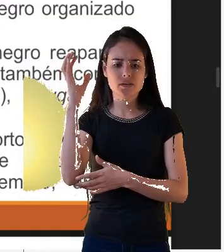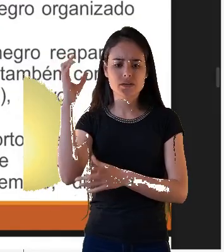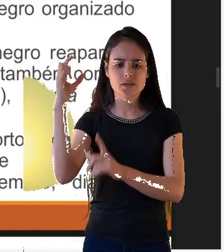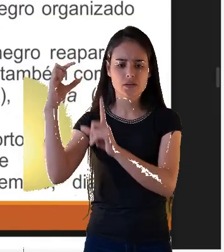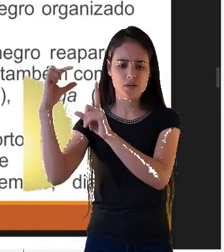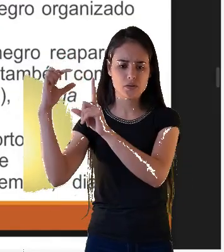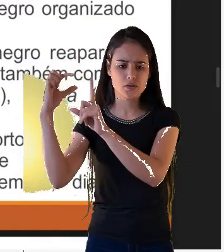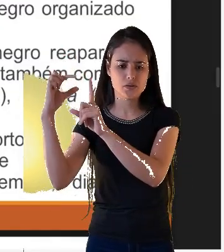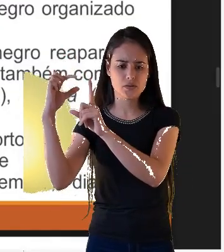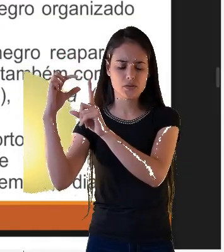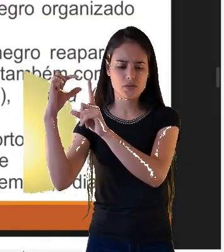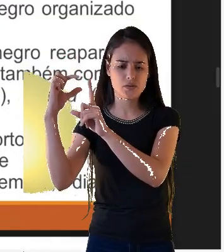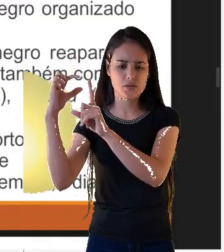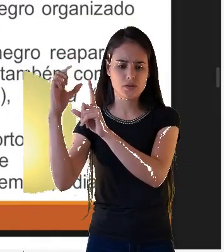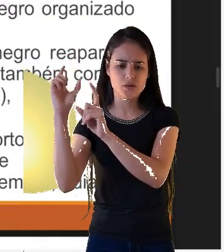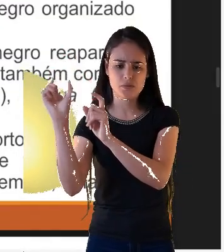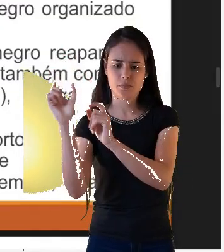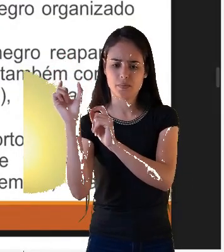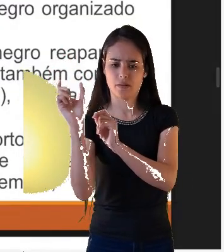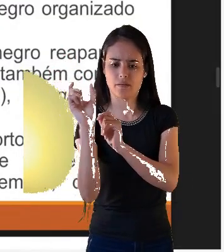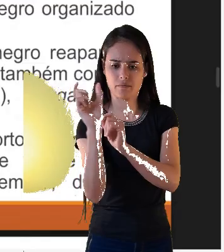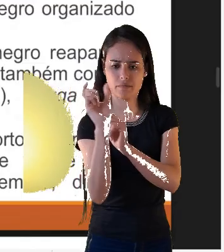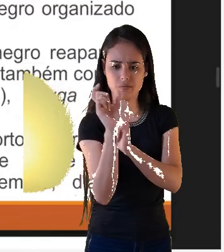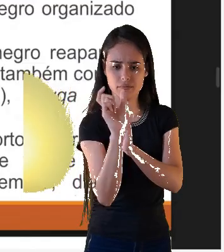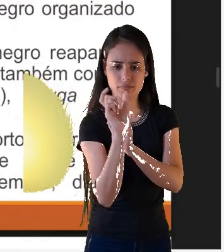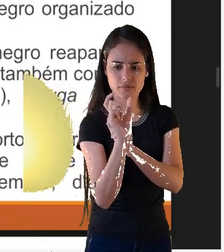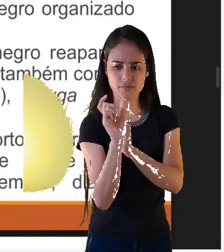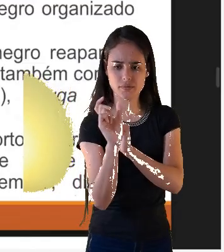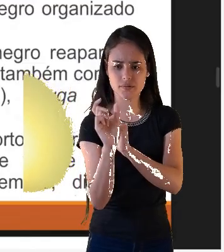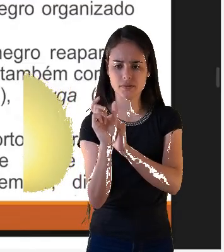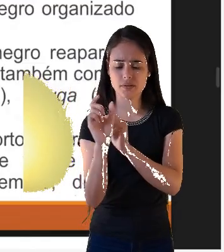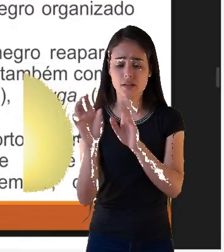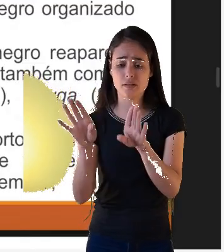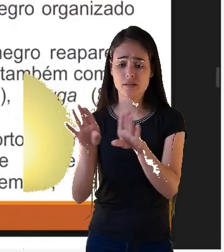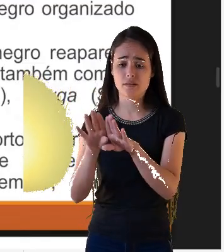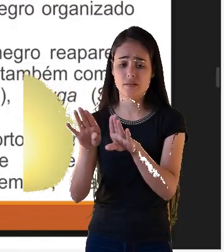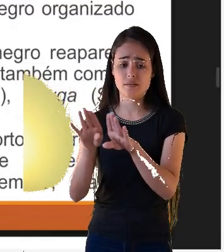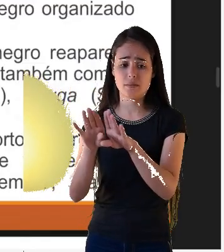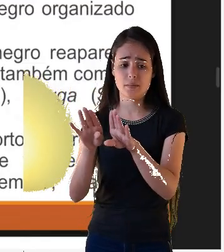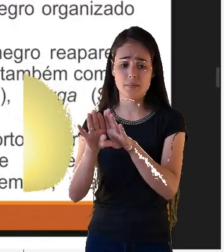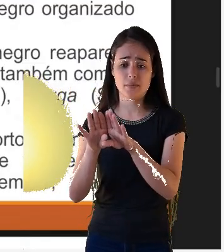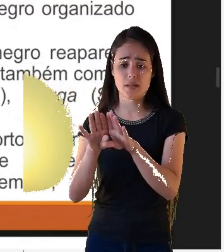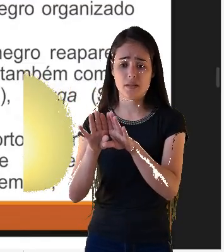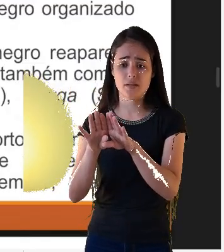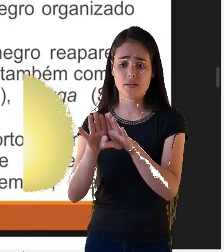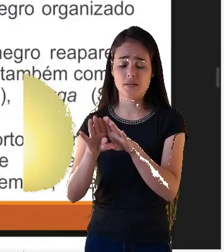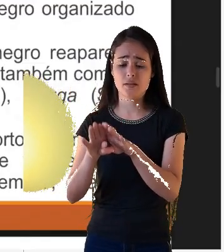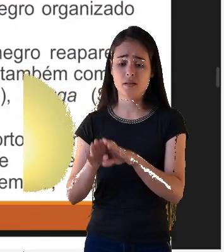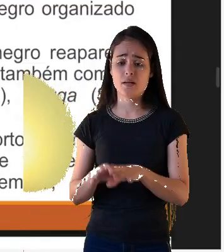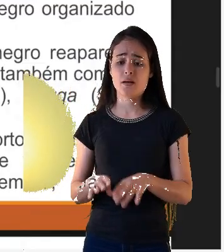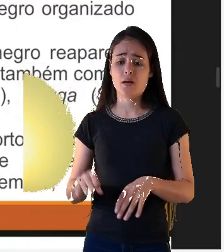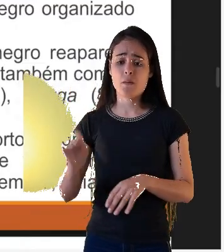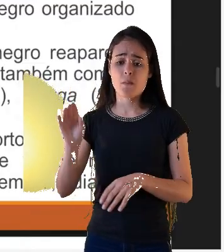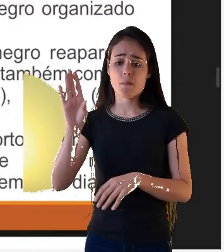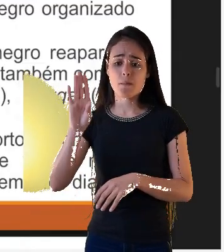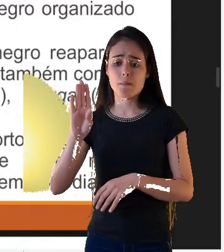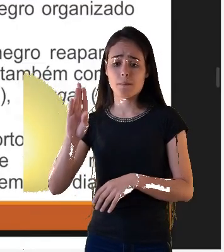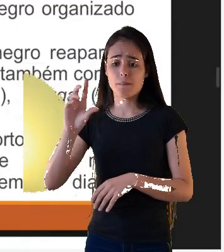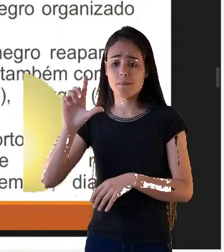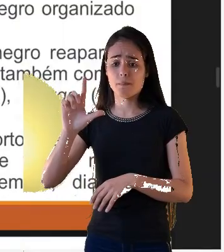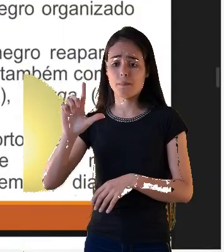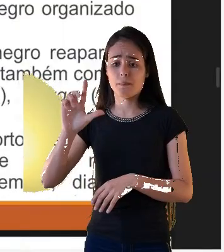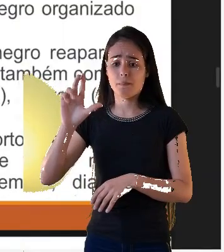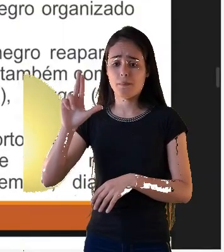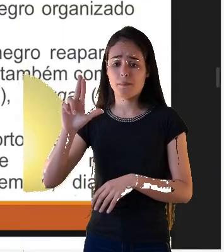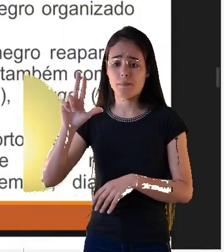Biluga, em São Caetano, que foram jornais importantíssimos, né, que eram ali dessa